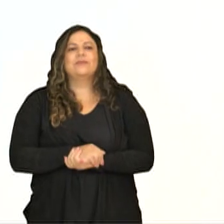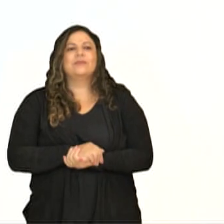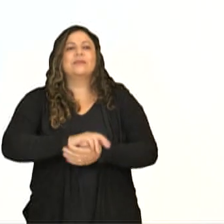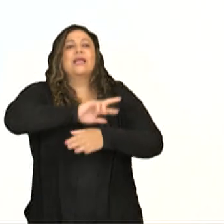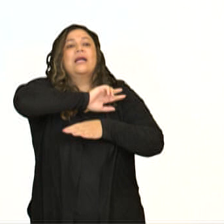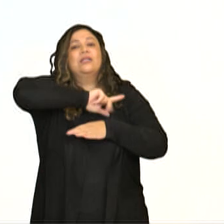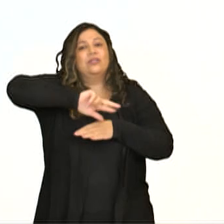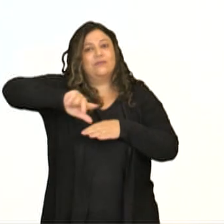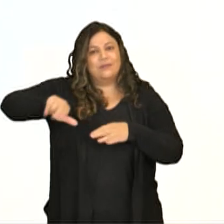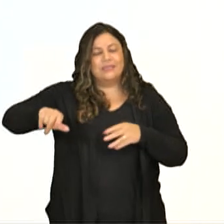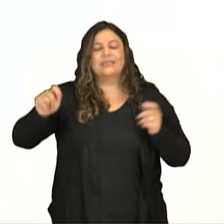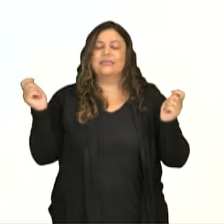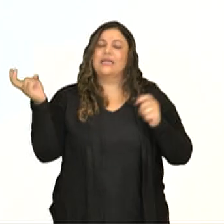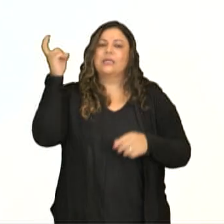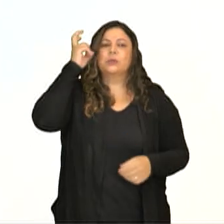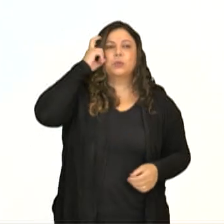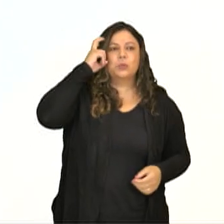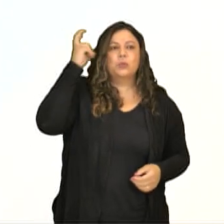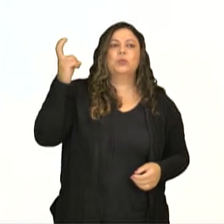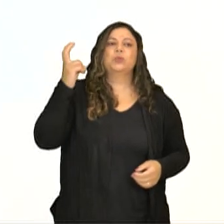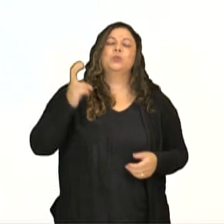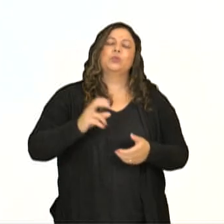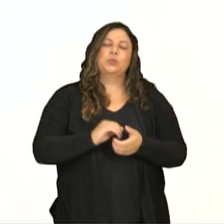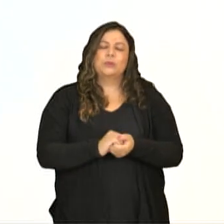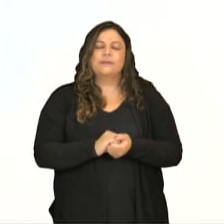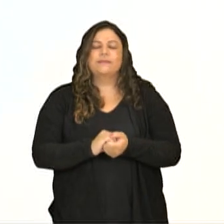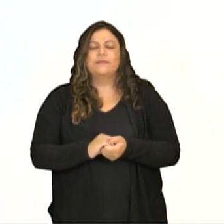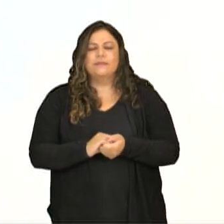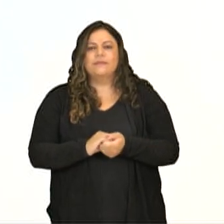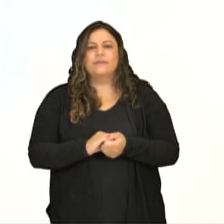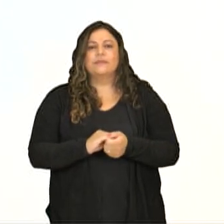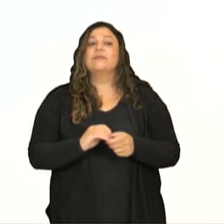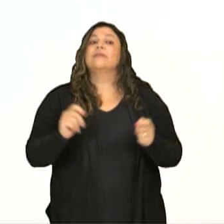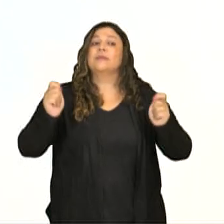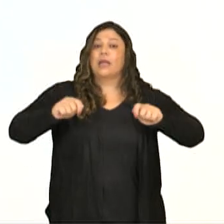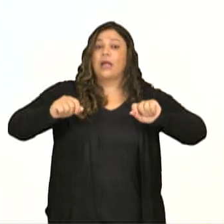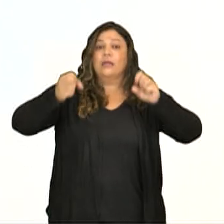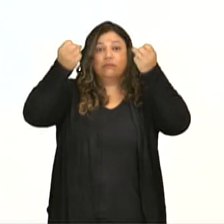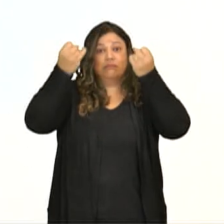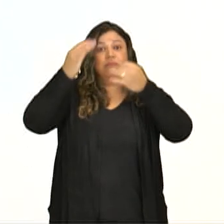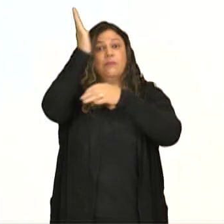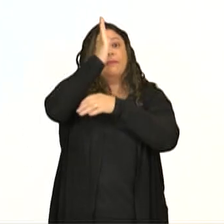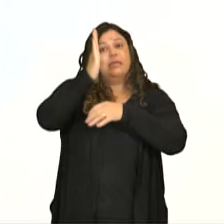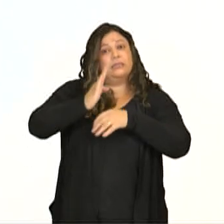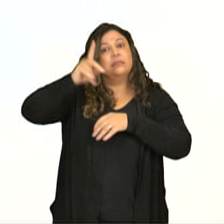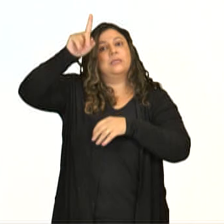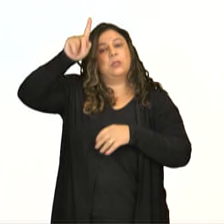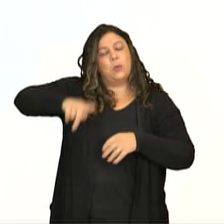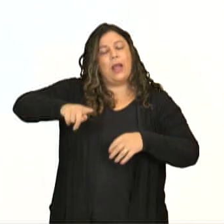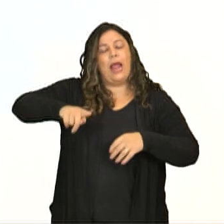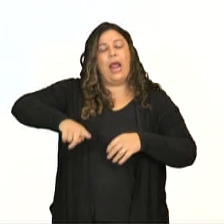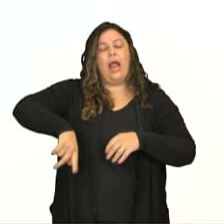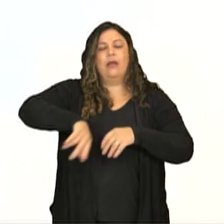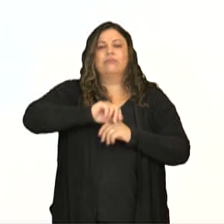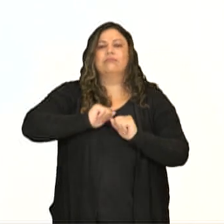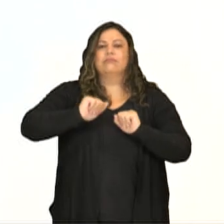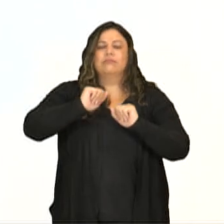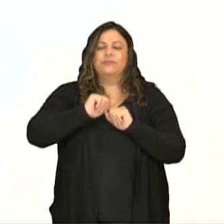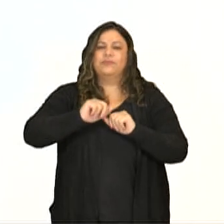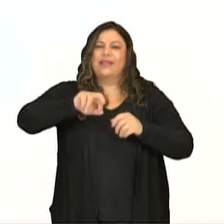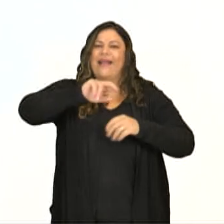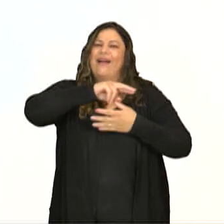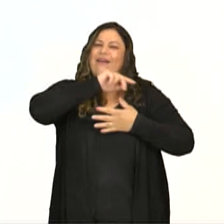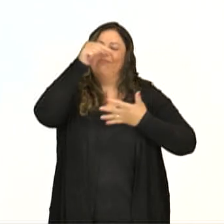Diversidade cultural na nossa cultura ainda, né, ela vai abarcar que o Brasil é uma nação pluriétnica